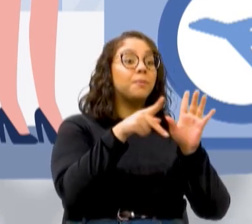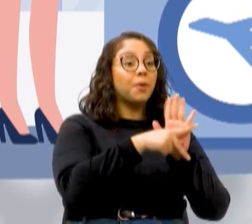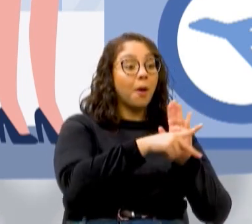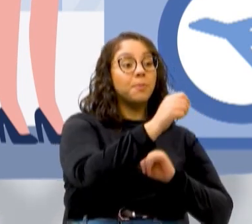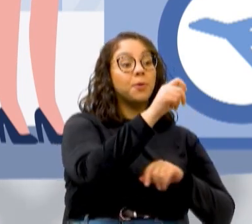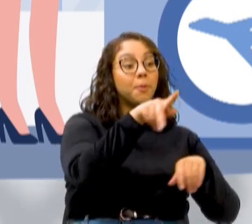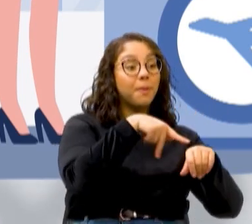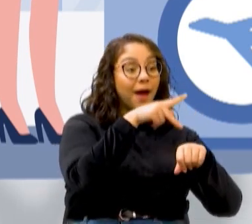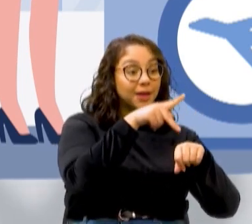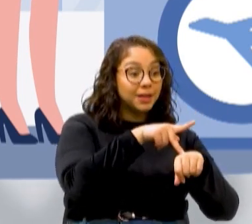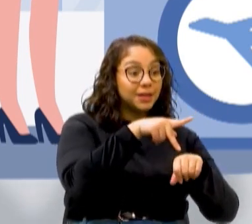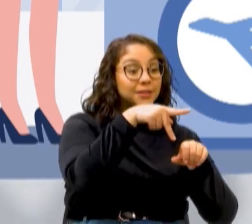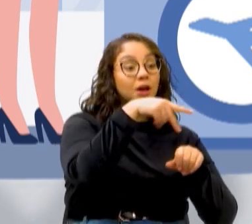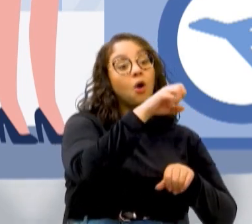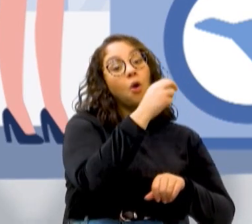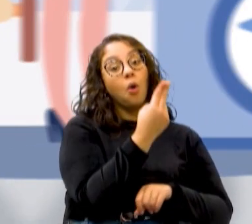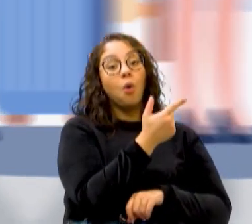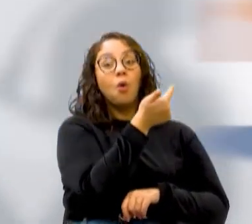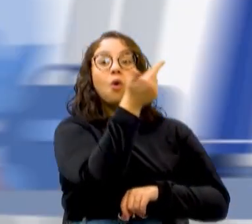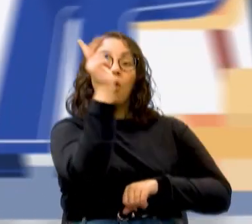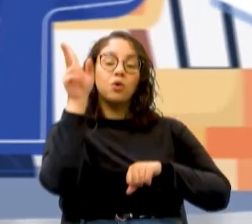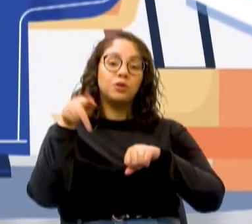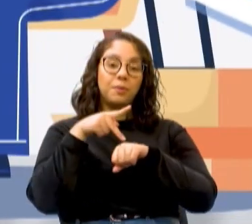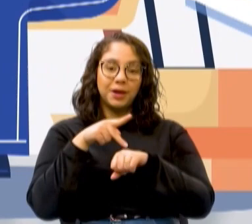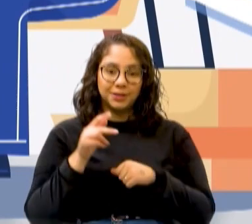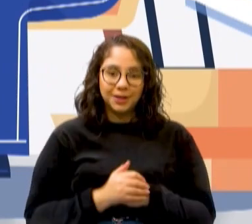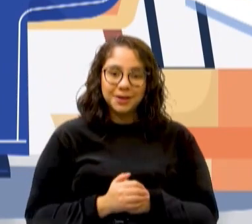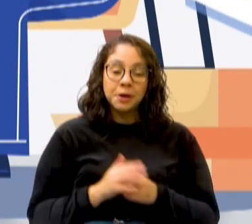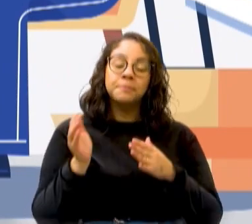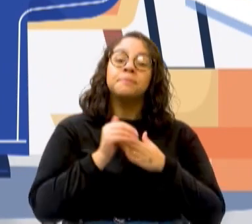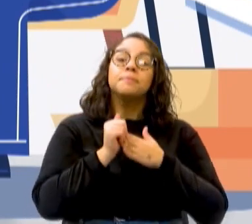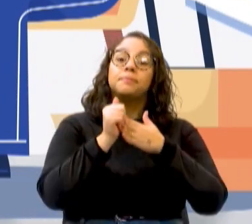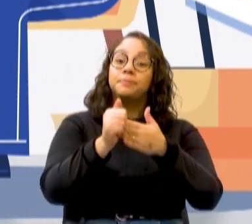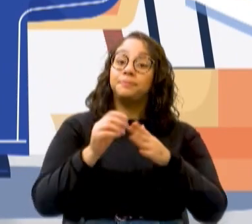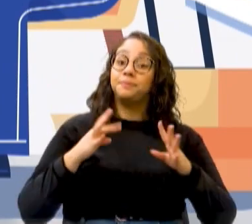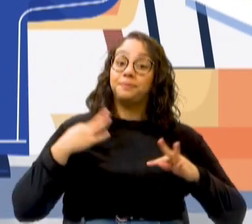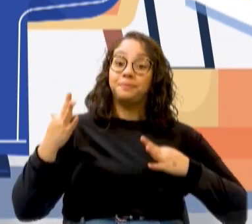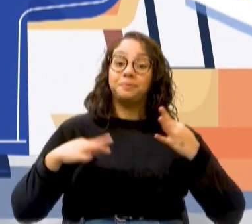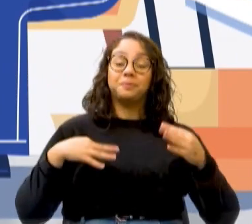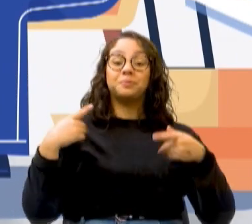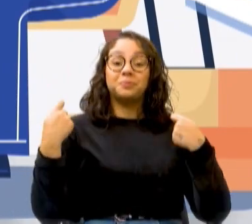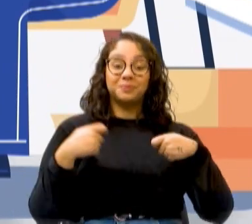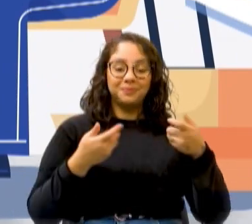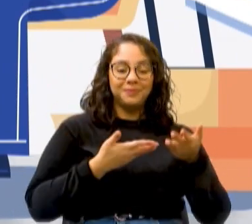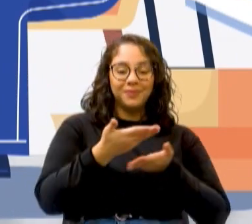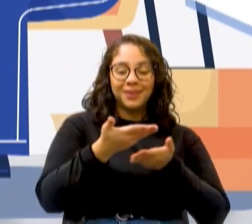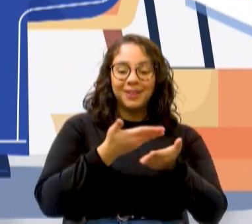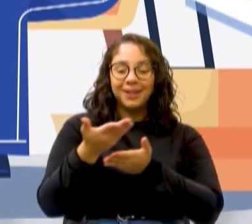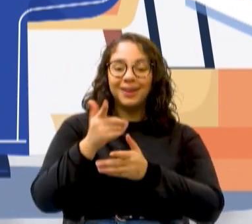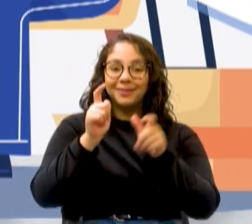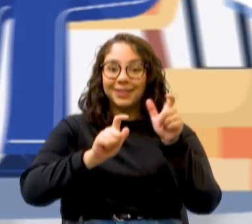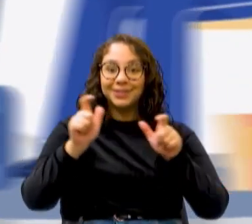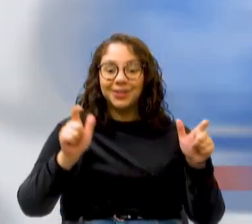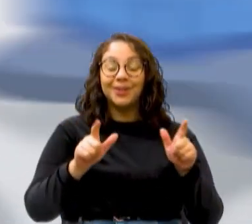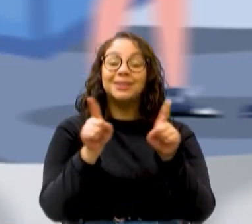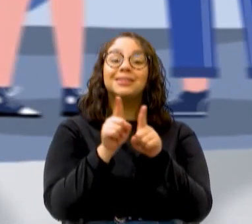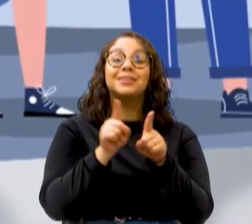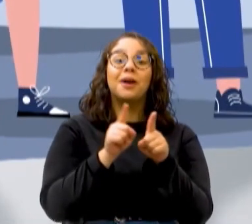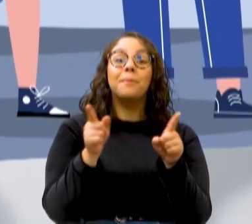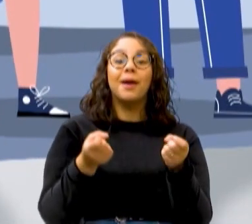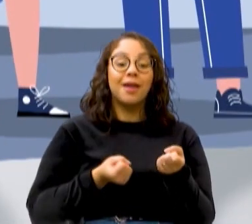e guia internacional para ser um guia de turismo é muito importante gostar de conviver com as pessoas